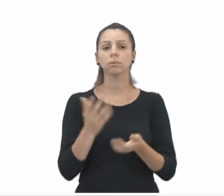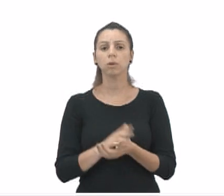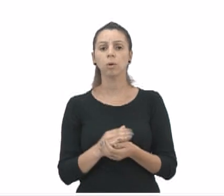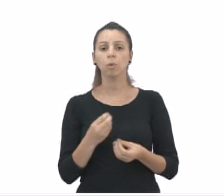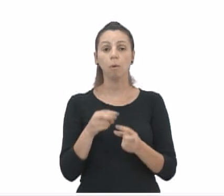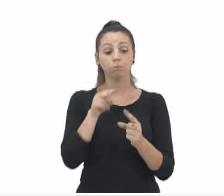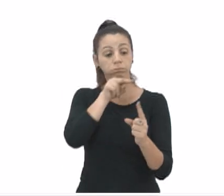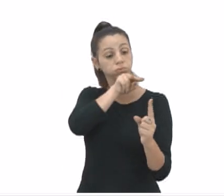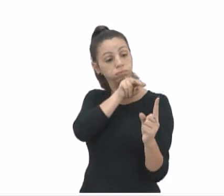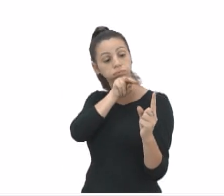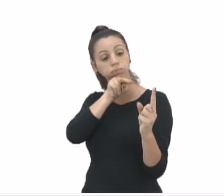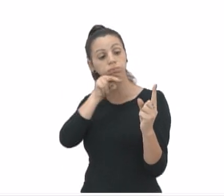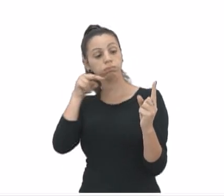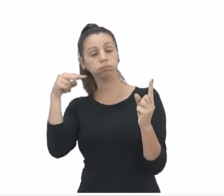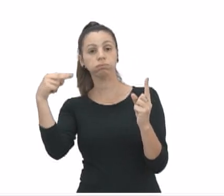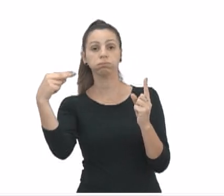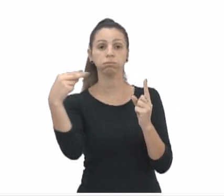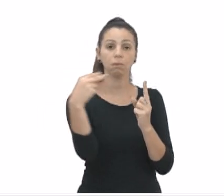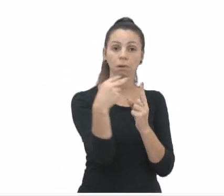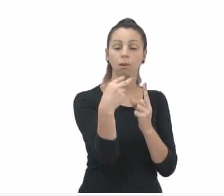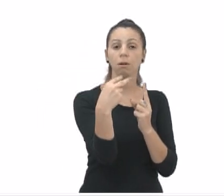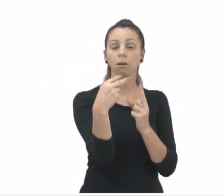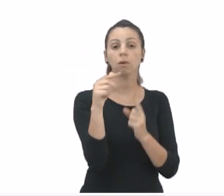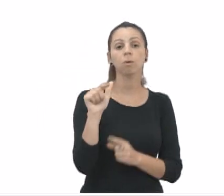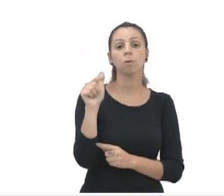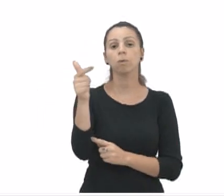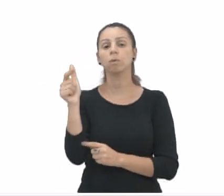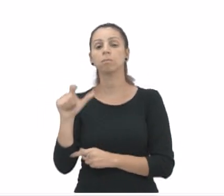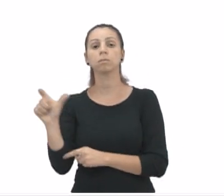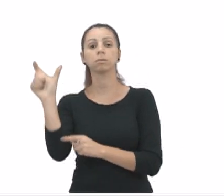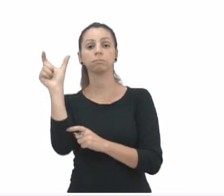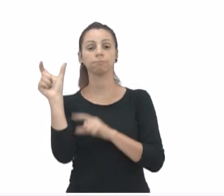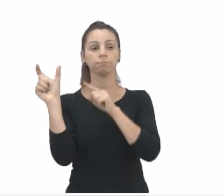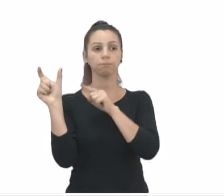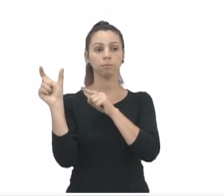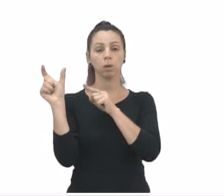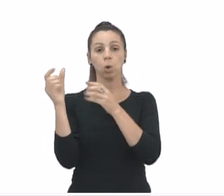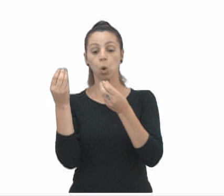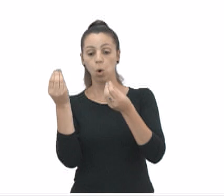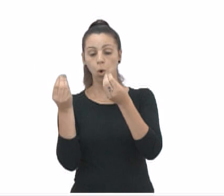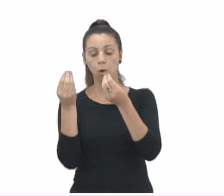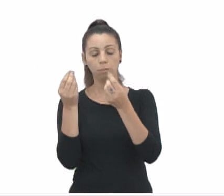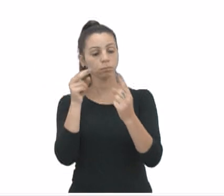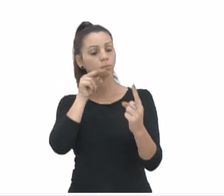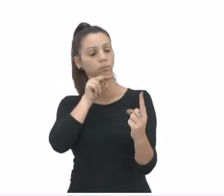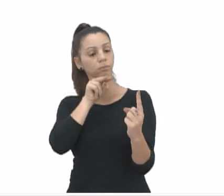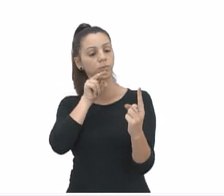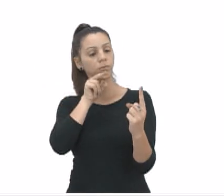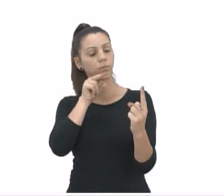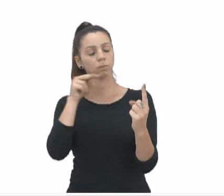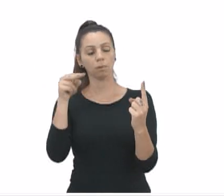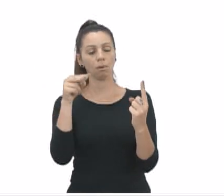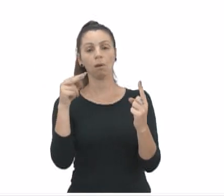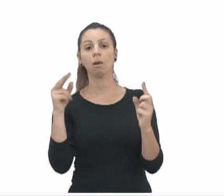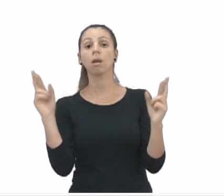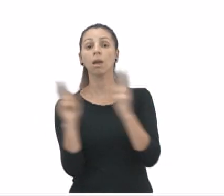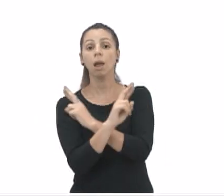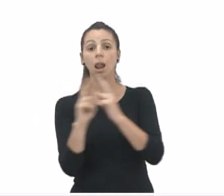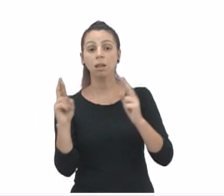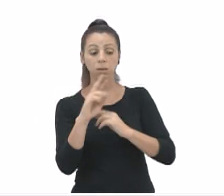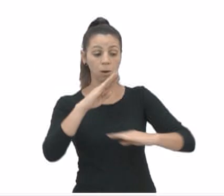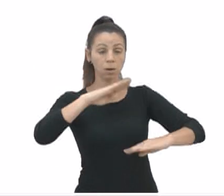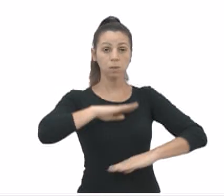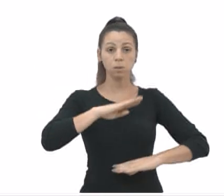o ângulo visual do narrador. Em outras palavras, a posição narrador em relação ao fato narrado,